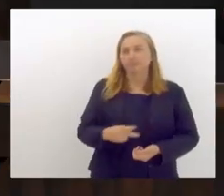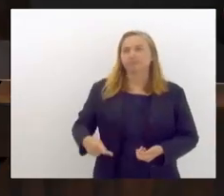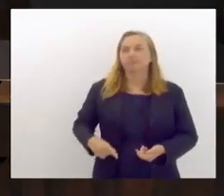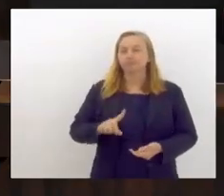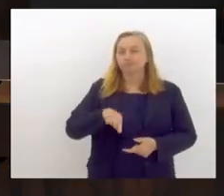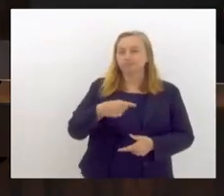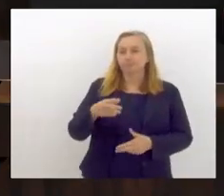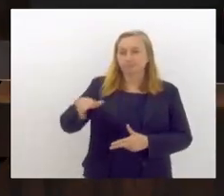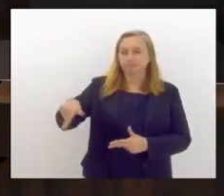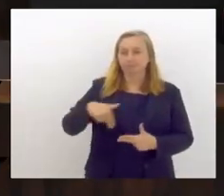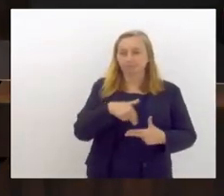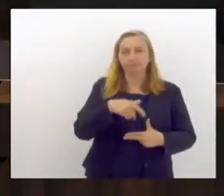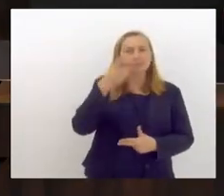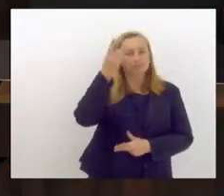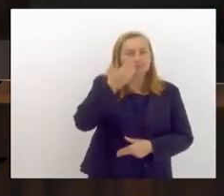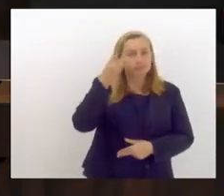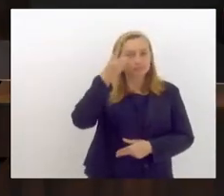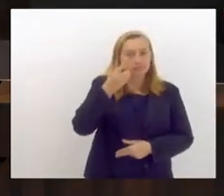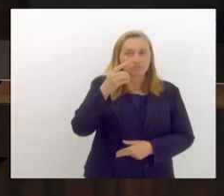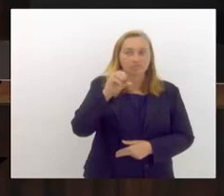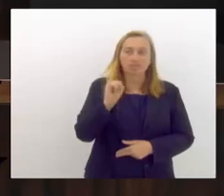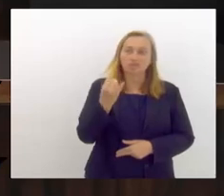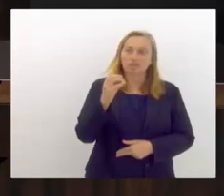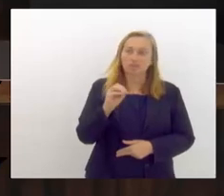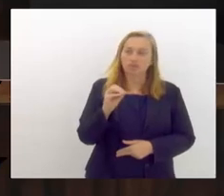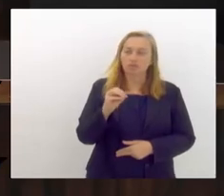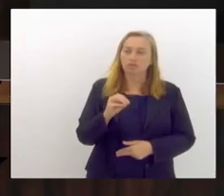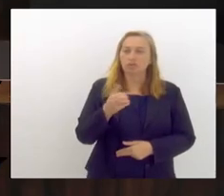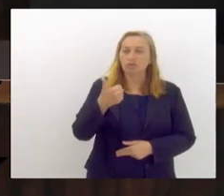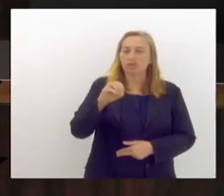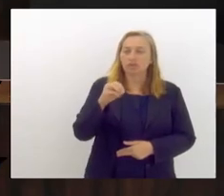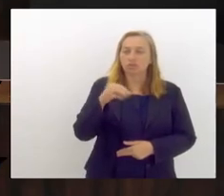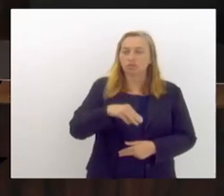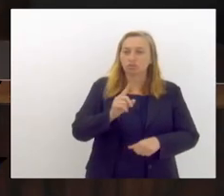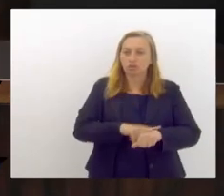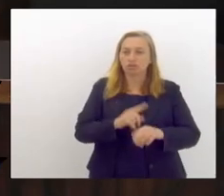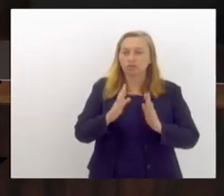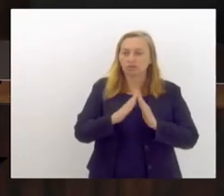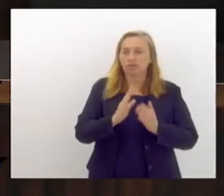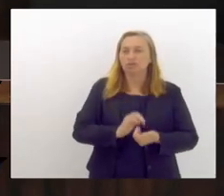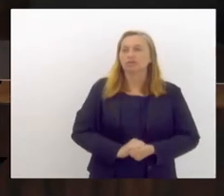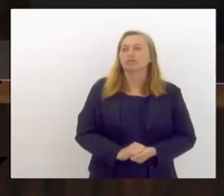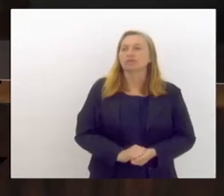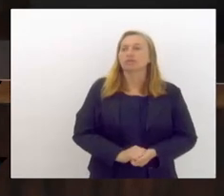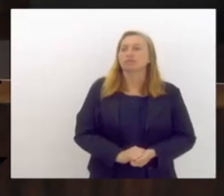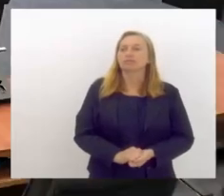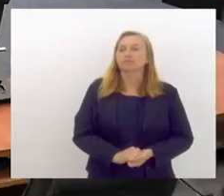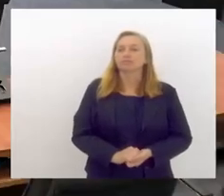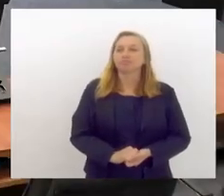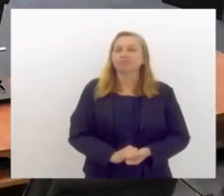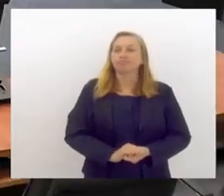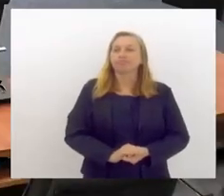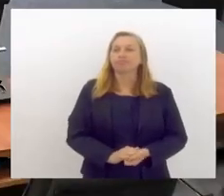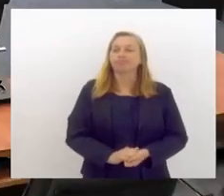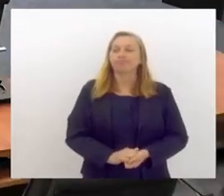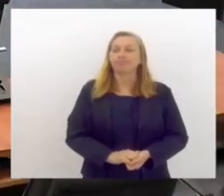Próximo orador inscrito é o nobre deputado Sérgio Fernandes. Vossa Excelência dispõe de 10 minutos no tempo regimental.